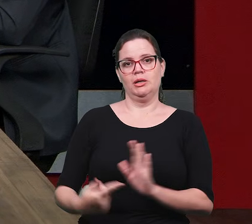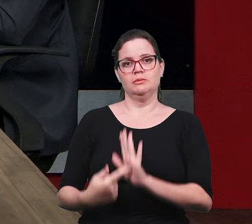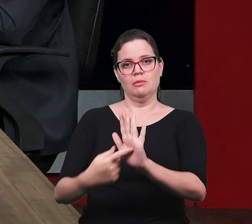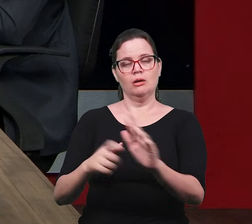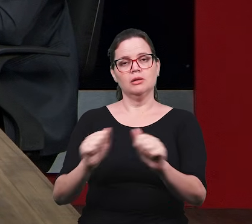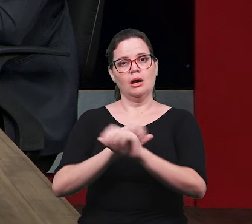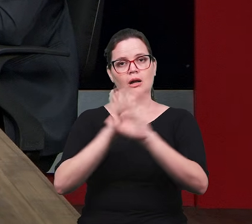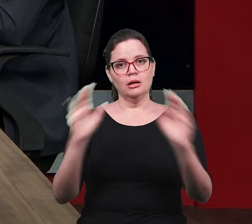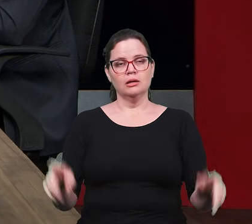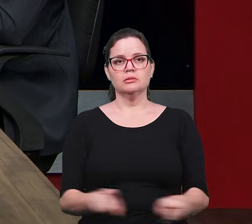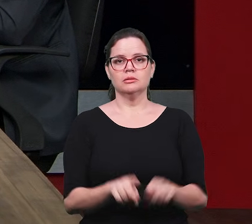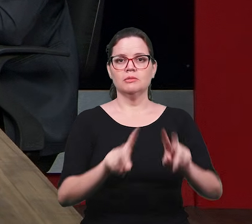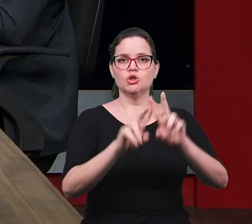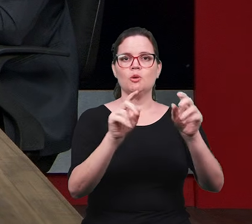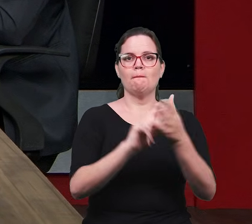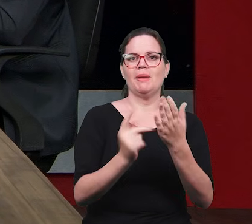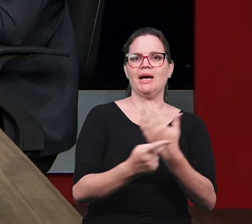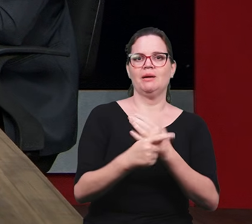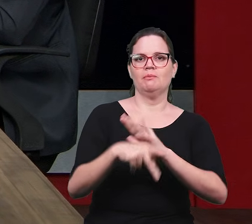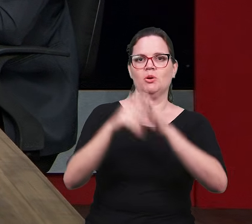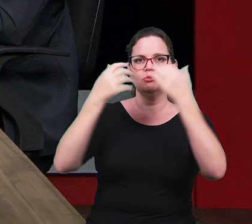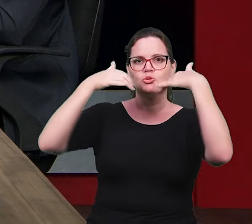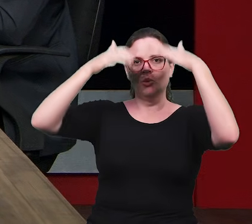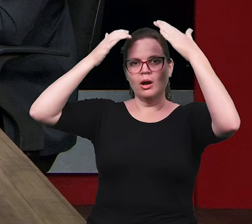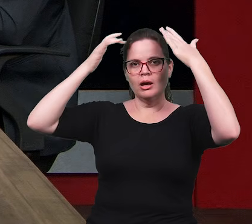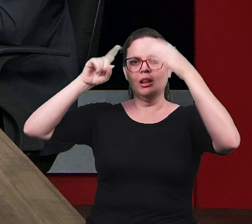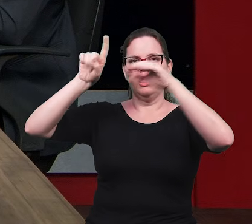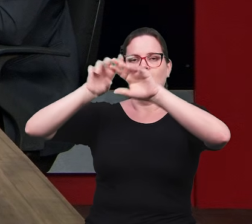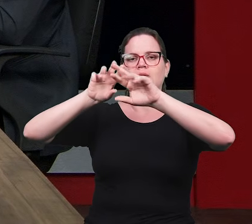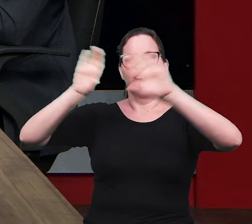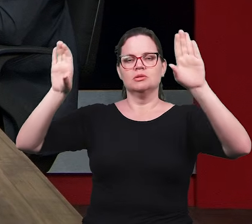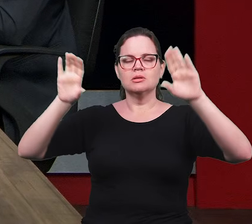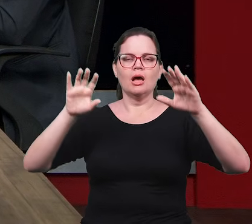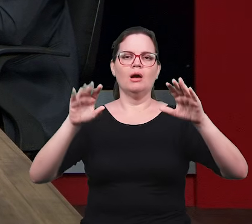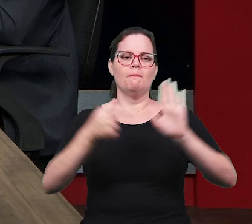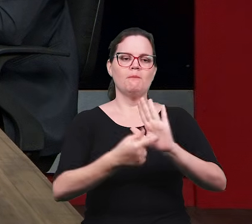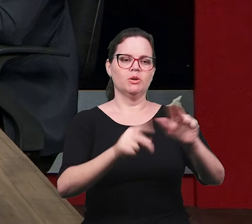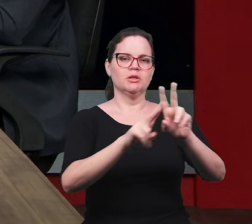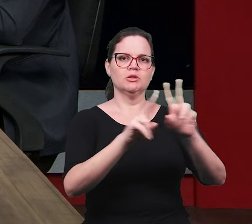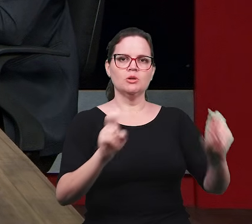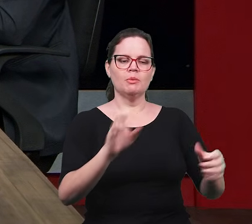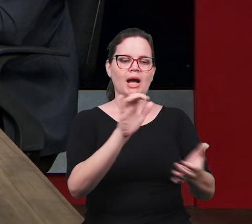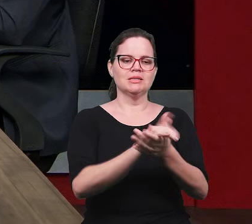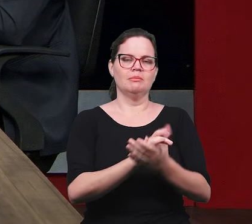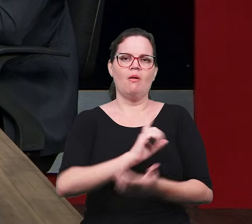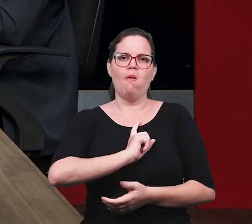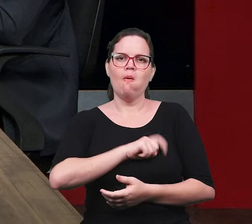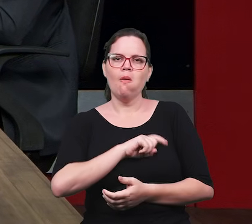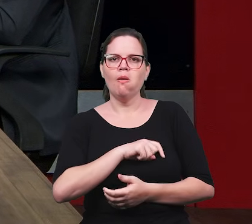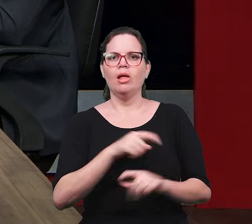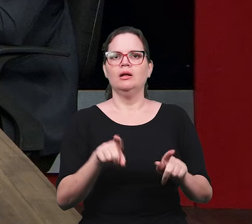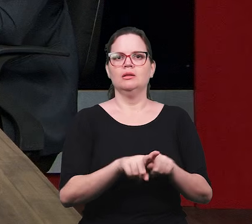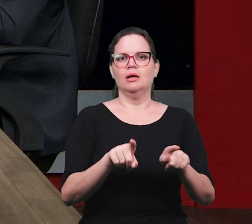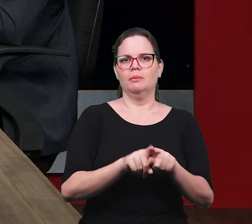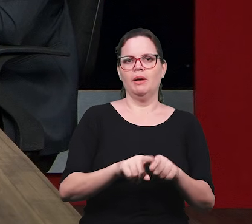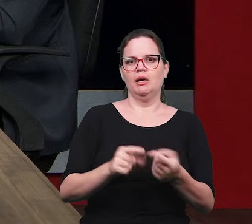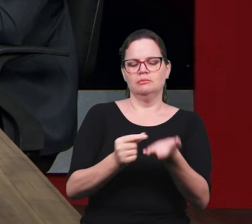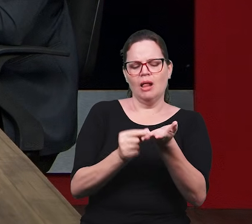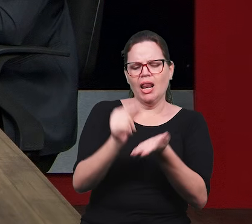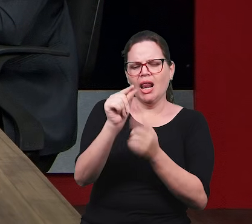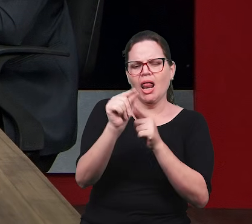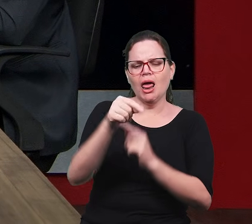também nas parábolas do reino, né, que é o casamento pervertido, o grão de mostarda que iria